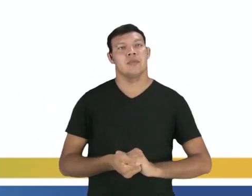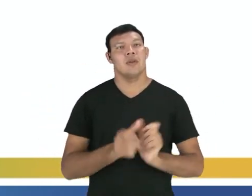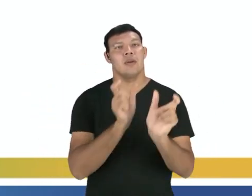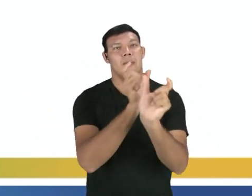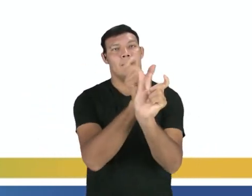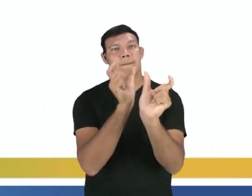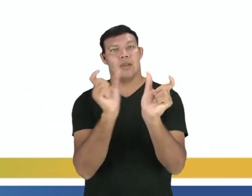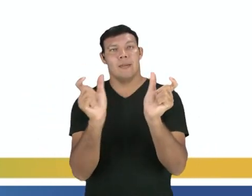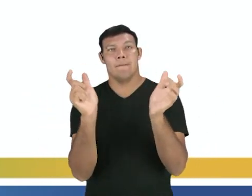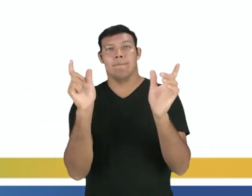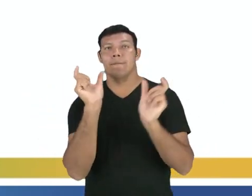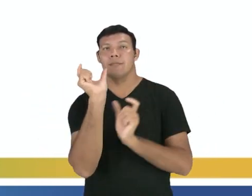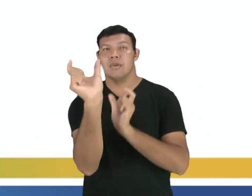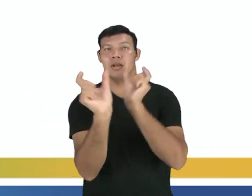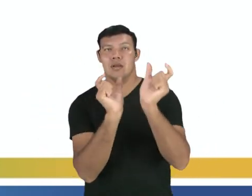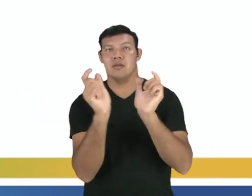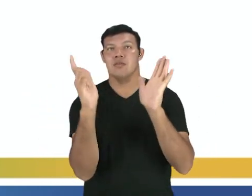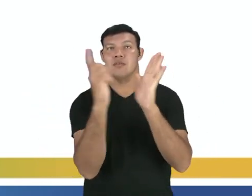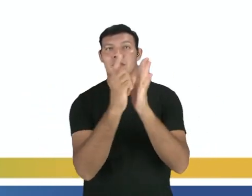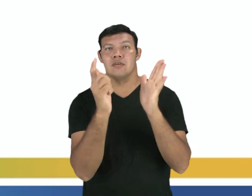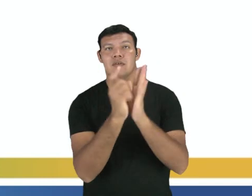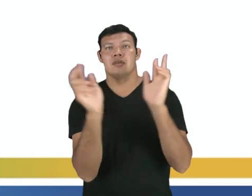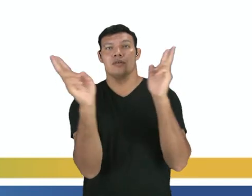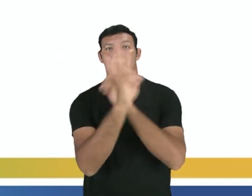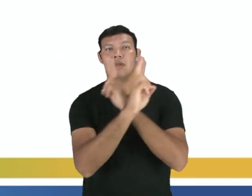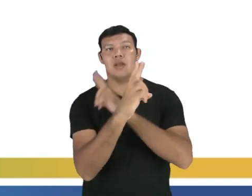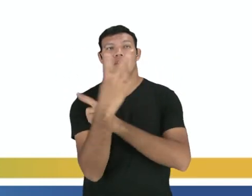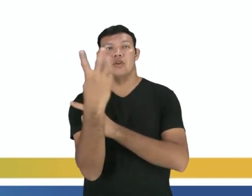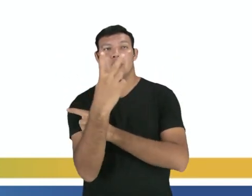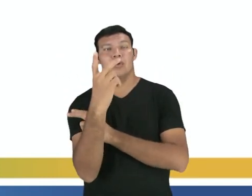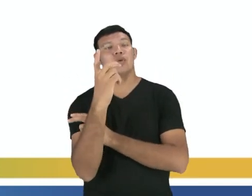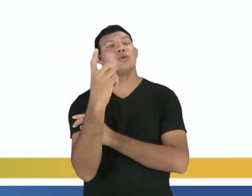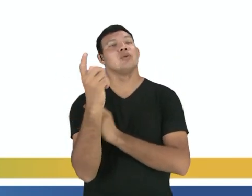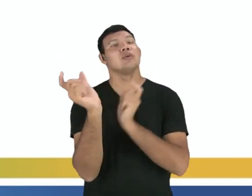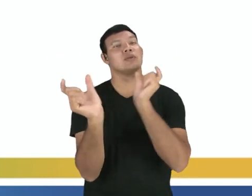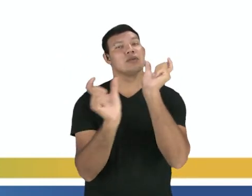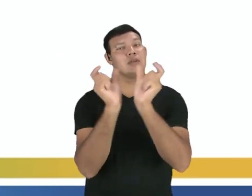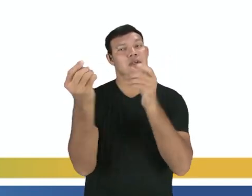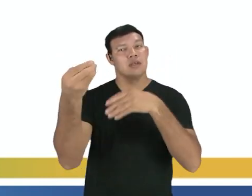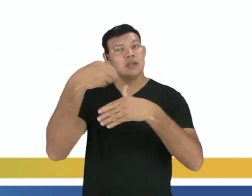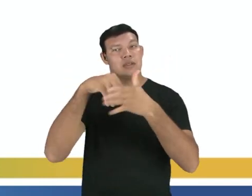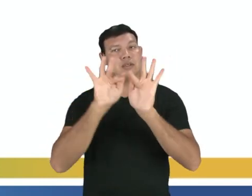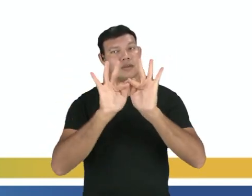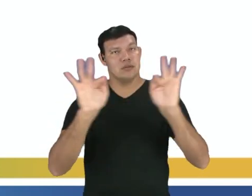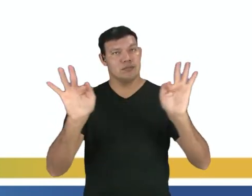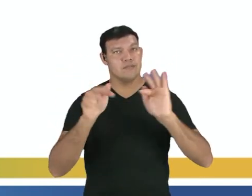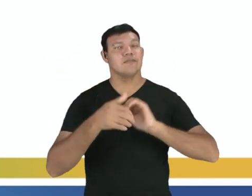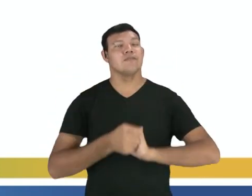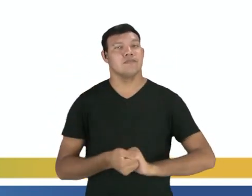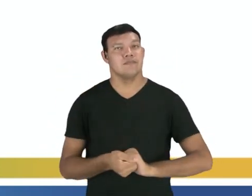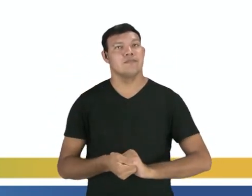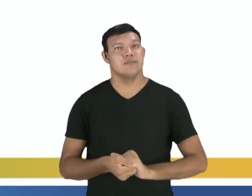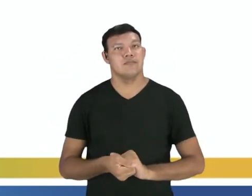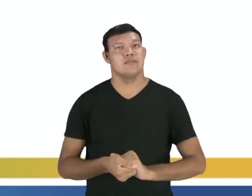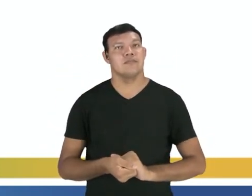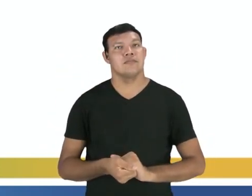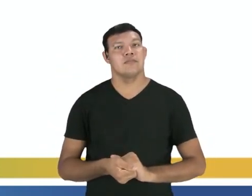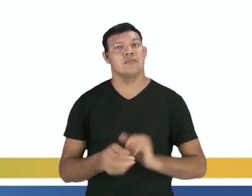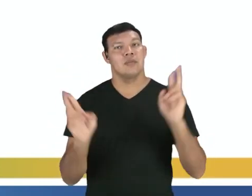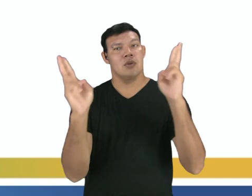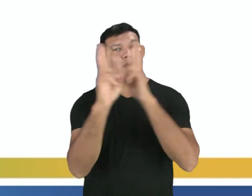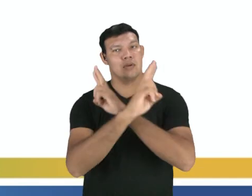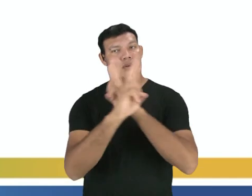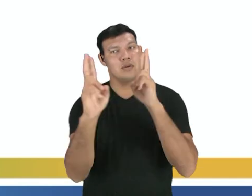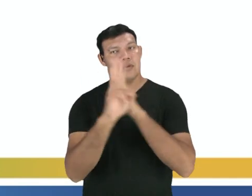são palavras cuja função é real relacionar dois ou mais termos de uma oração para ela serve e para